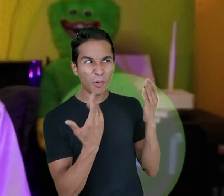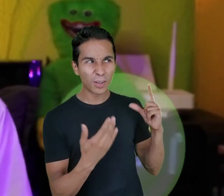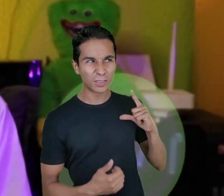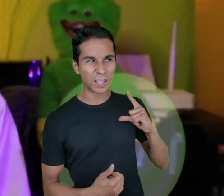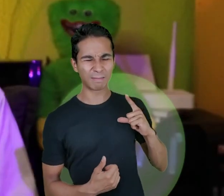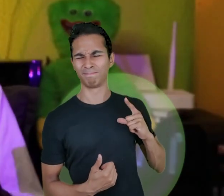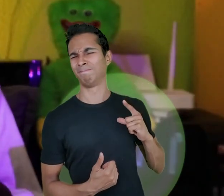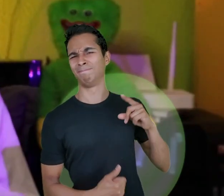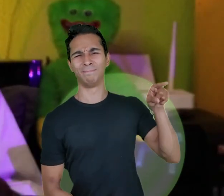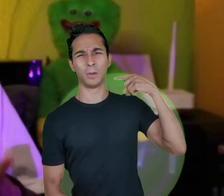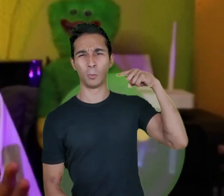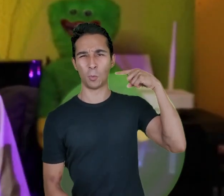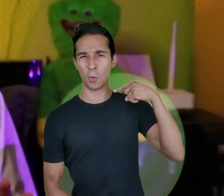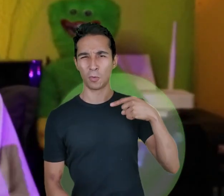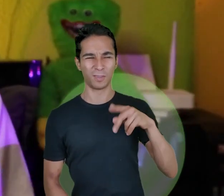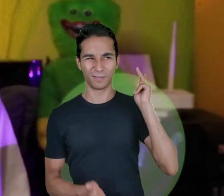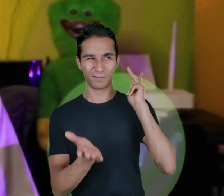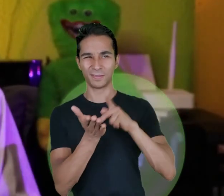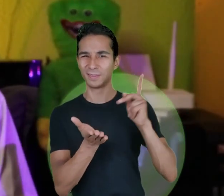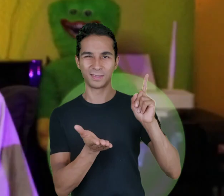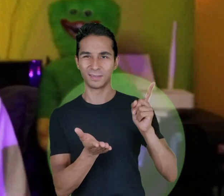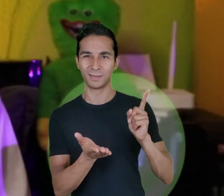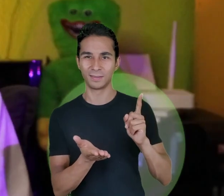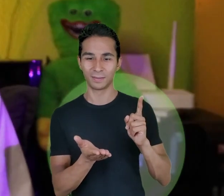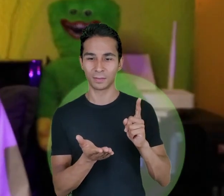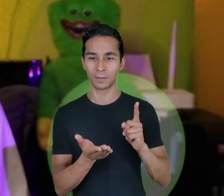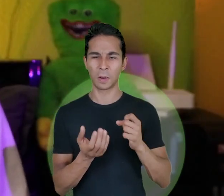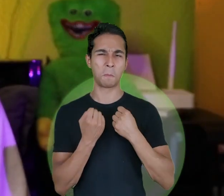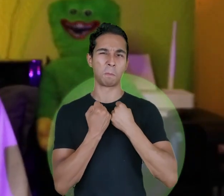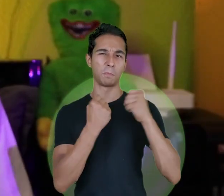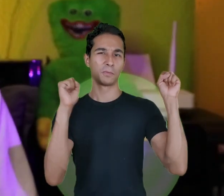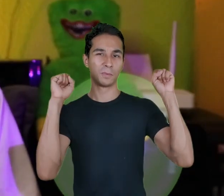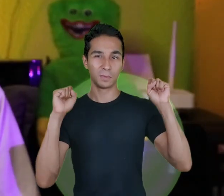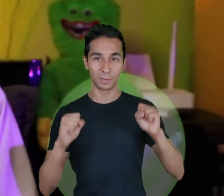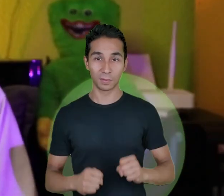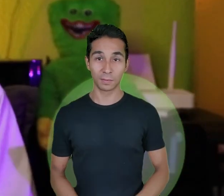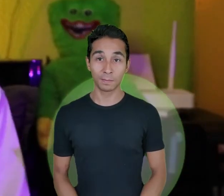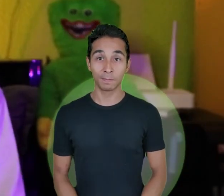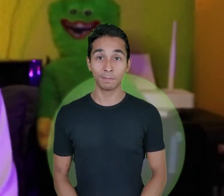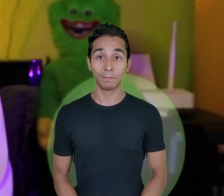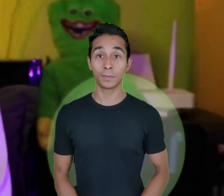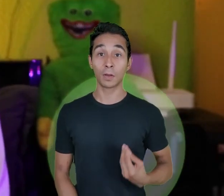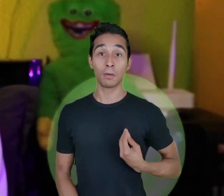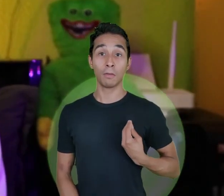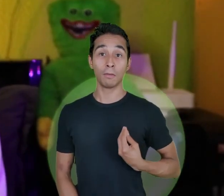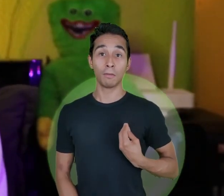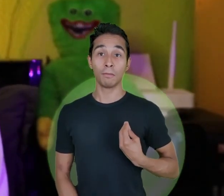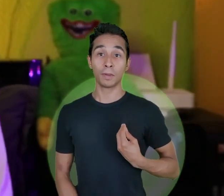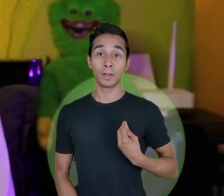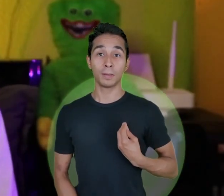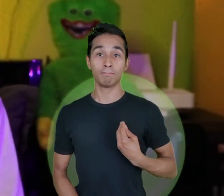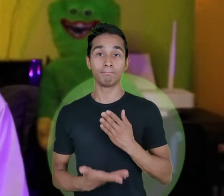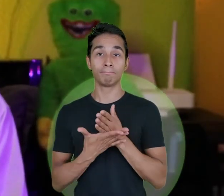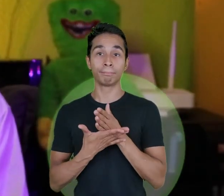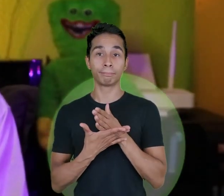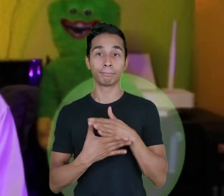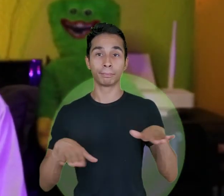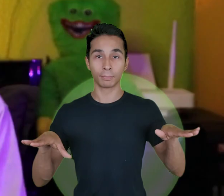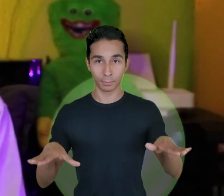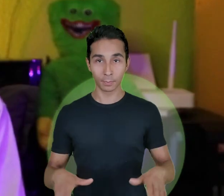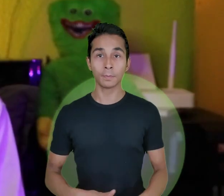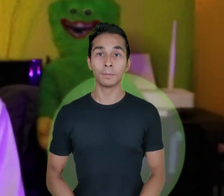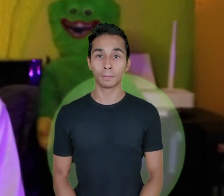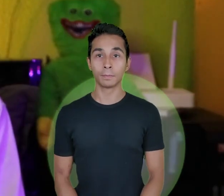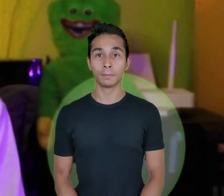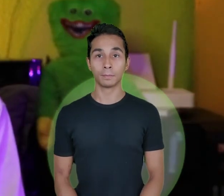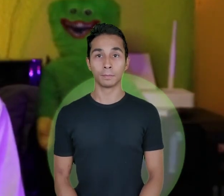maluco. Enfim, as pessoas se recusaram a acreditar em um novo mundo possível e acabaram dando fim à vida dele. E aí a gente